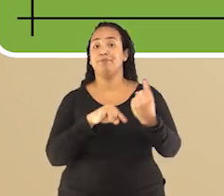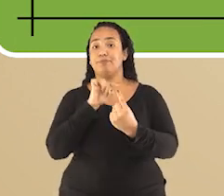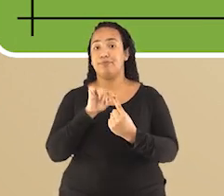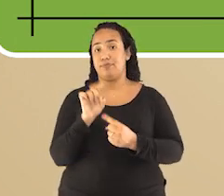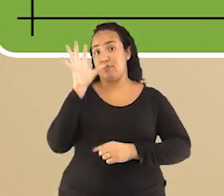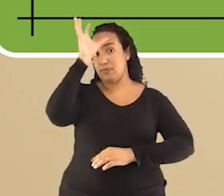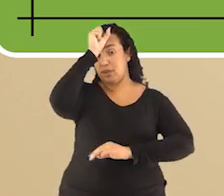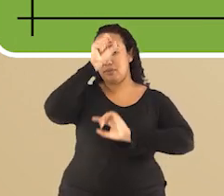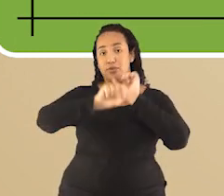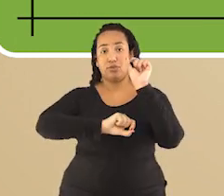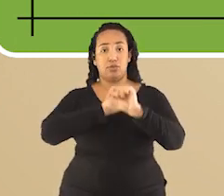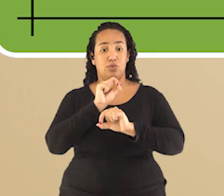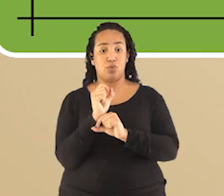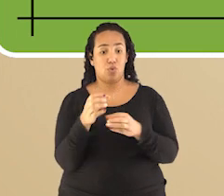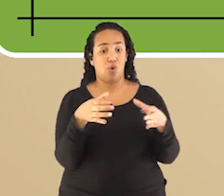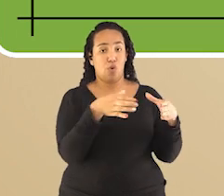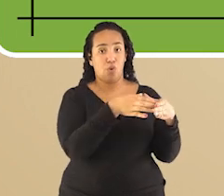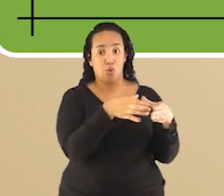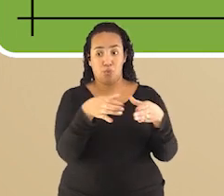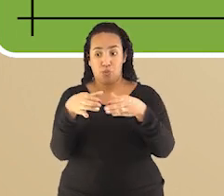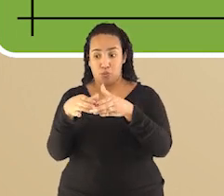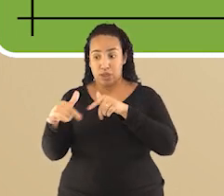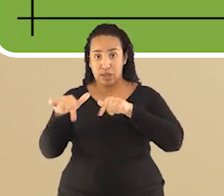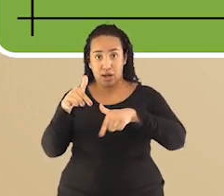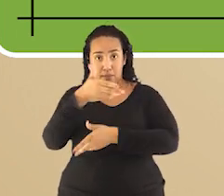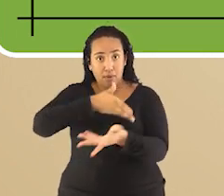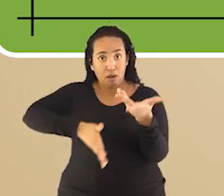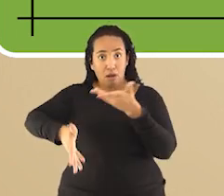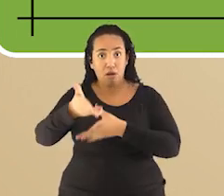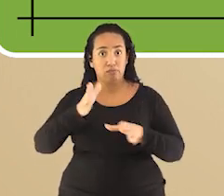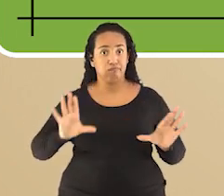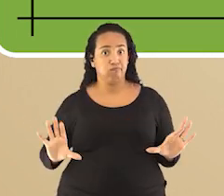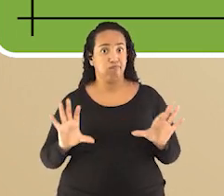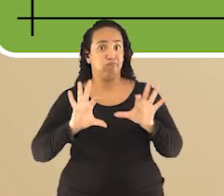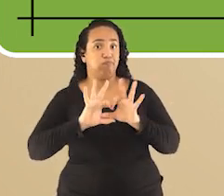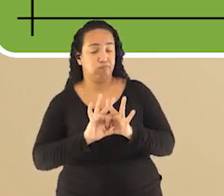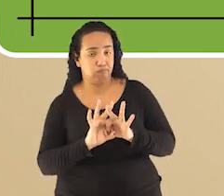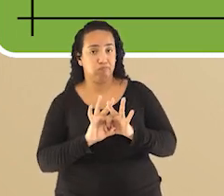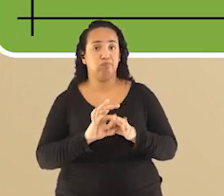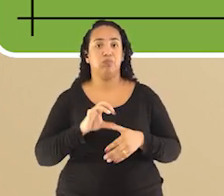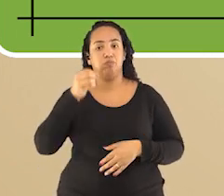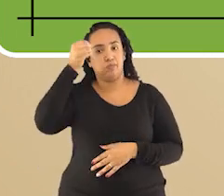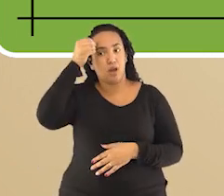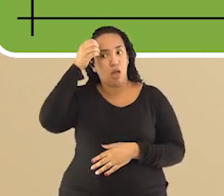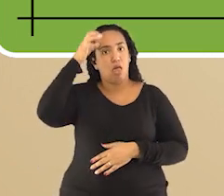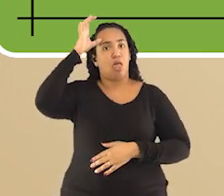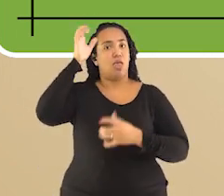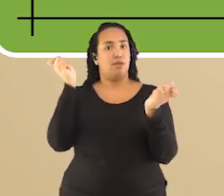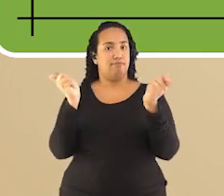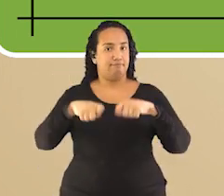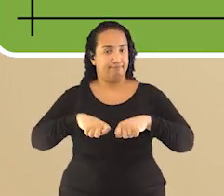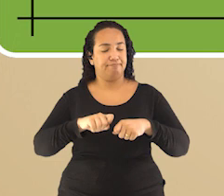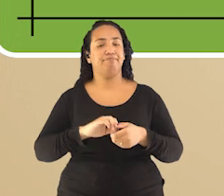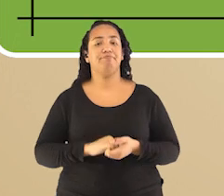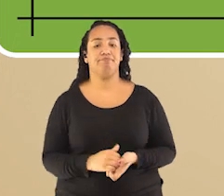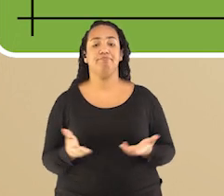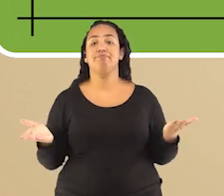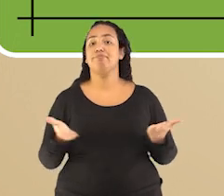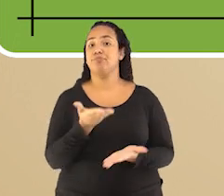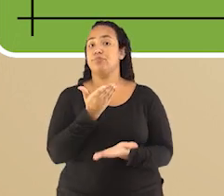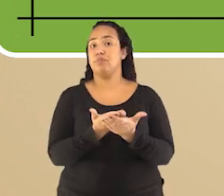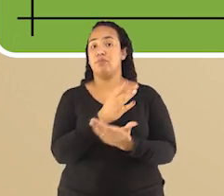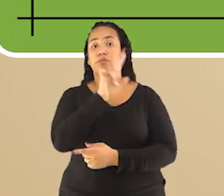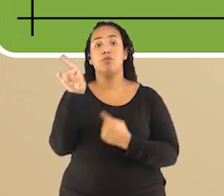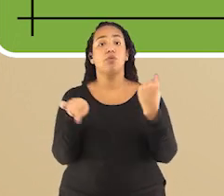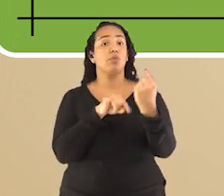valorizar o trabalho em grupo, sendo capaz de ação crítica e cooperativa para a construção coletiva do conhecimento. O objetivo dessa aula